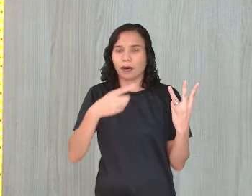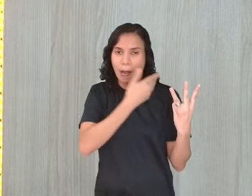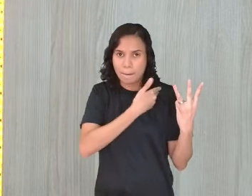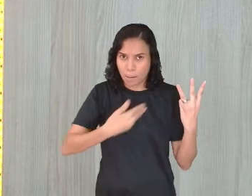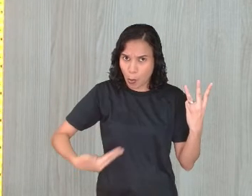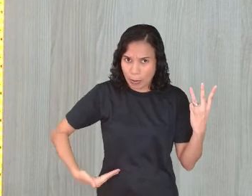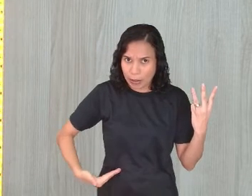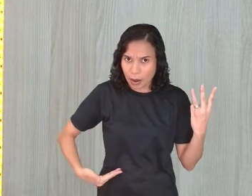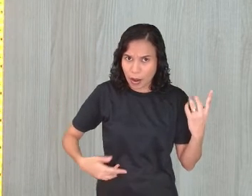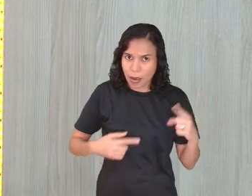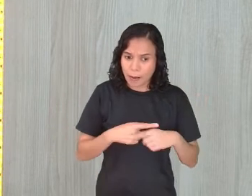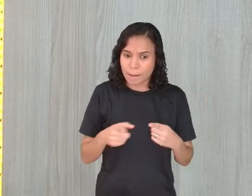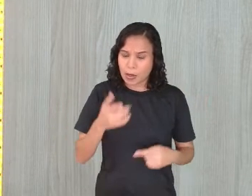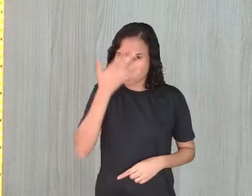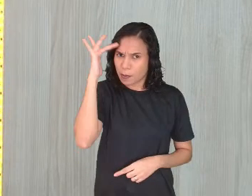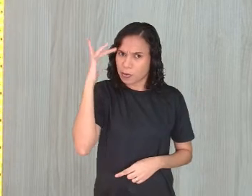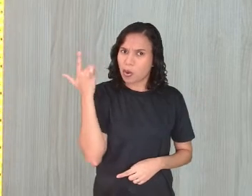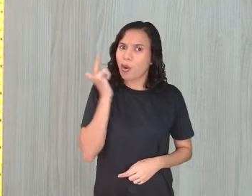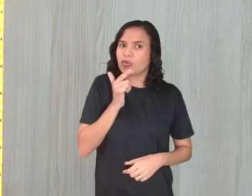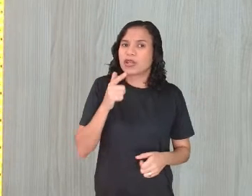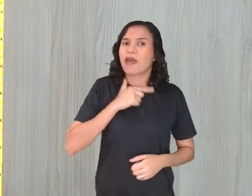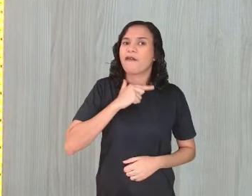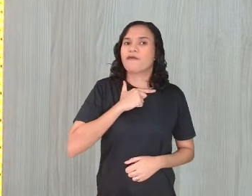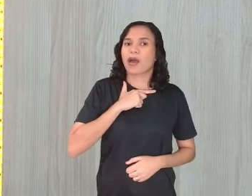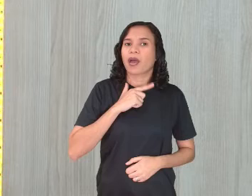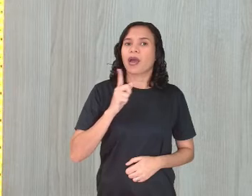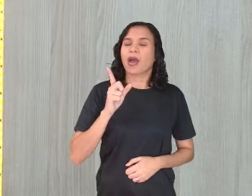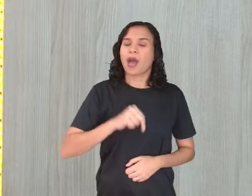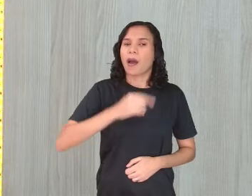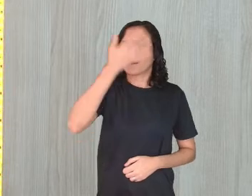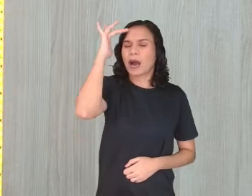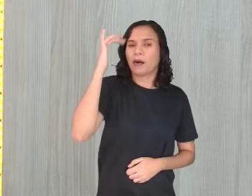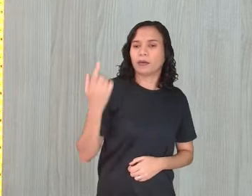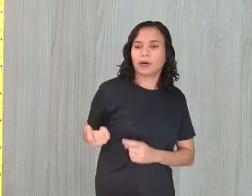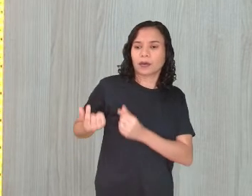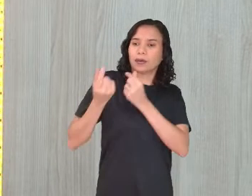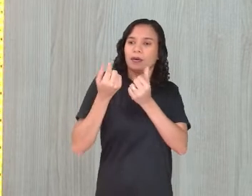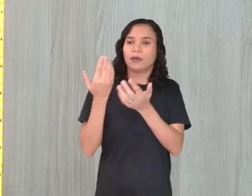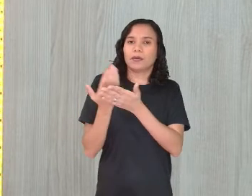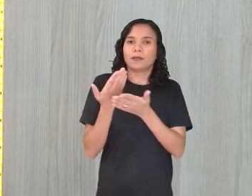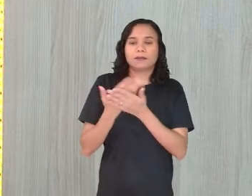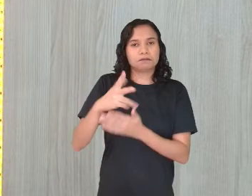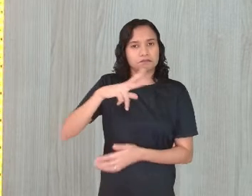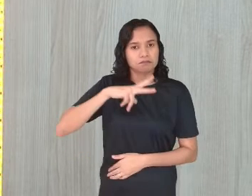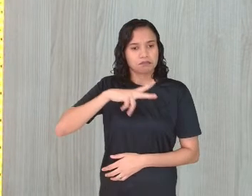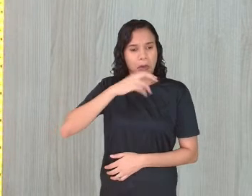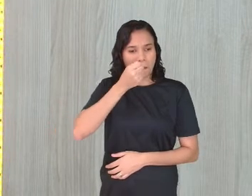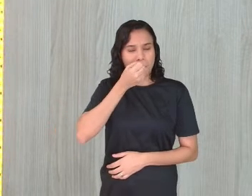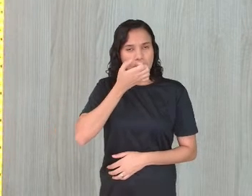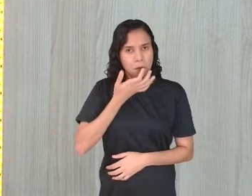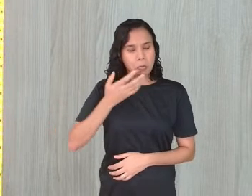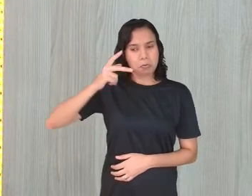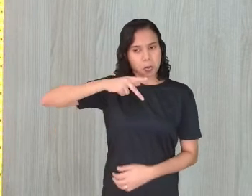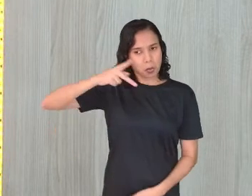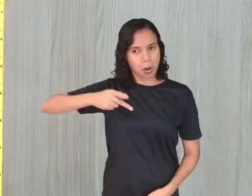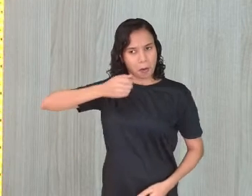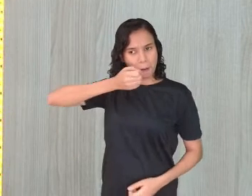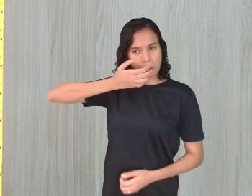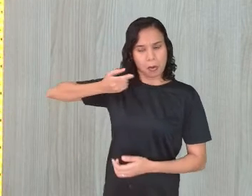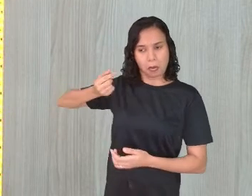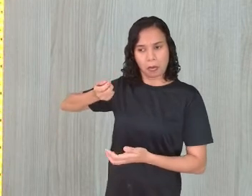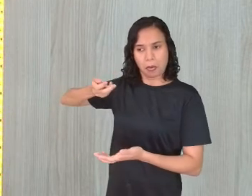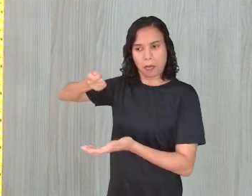mesmo assim só quem ia era o pessoal da elite, né, porque tinha que estudar em escolas particulares boas, com, né, professores muito bem